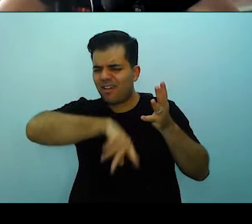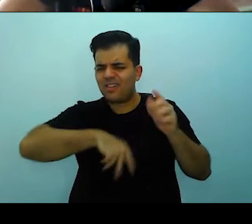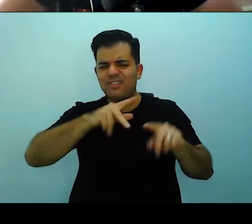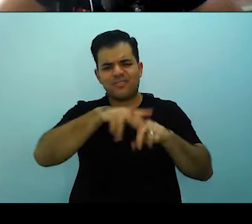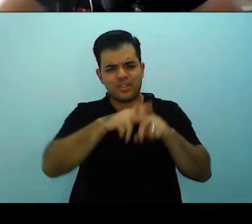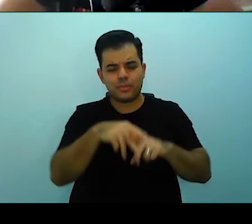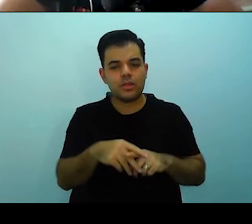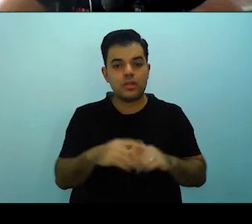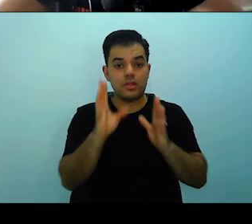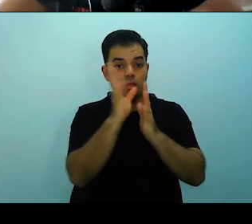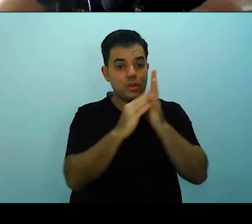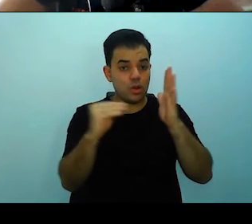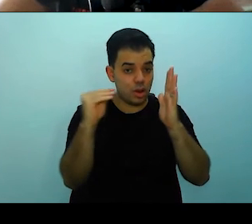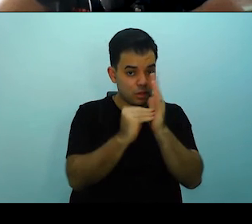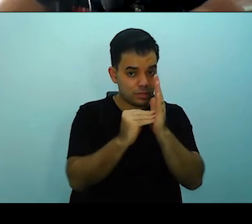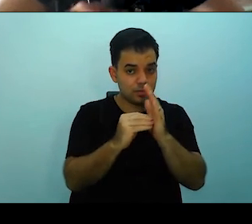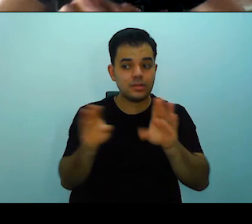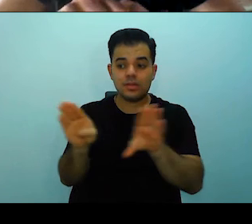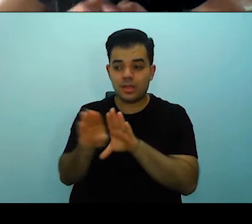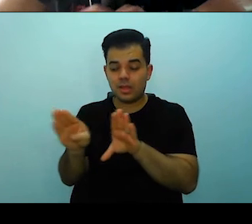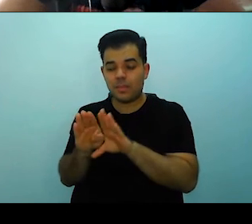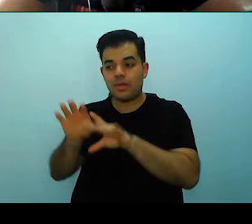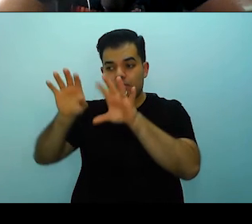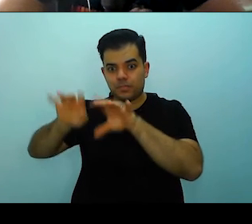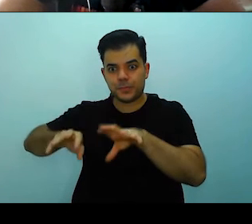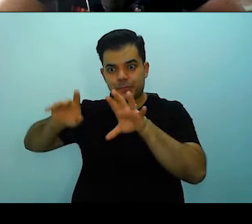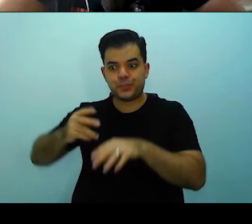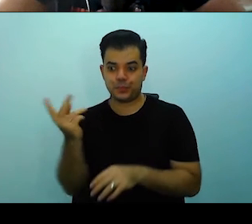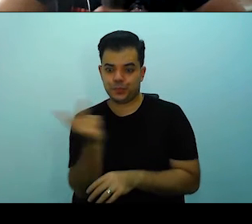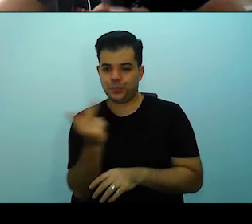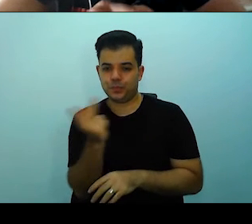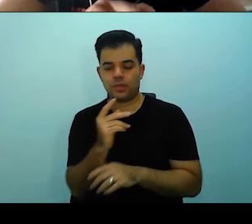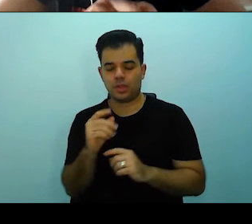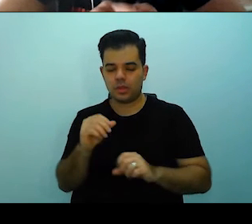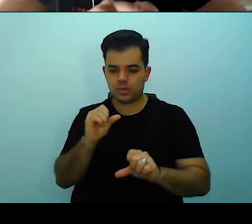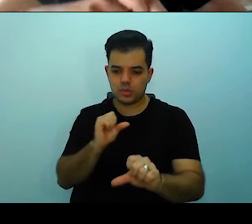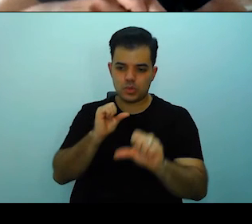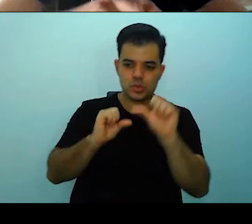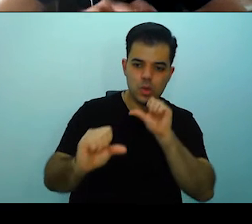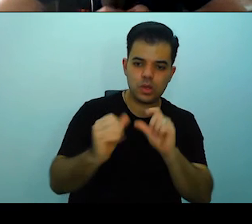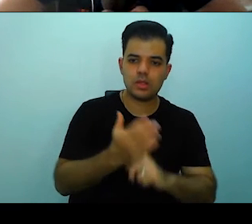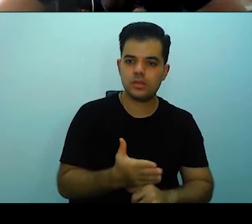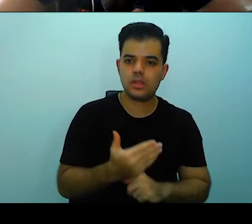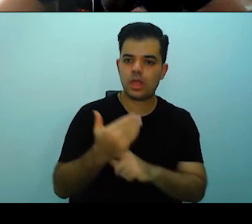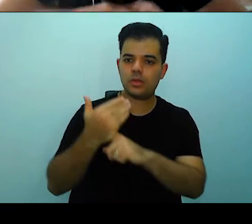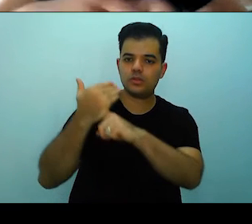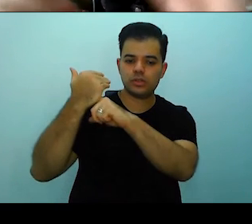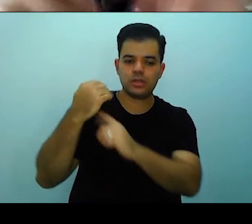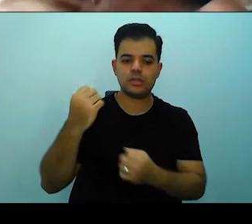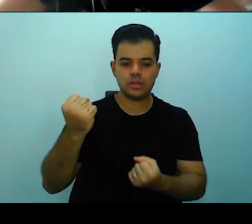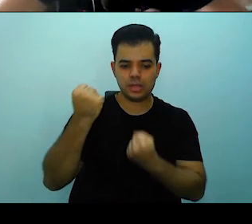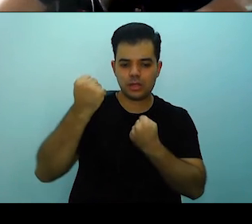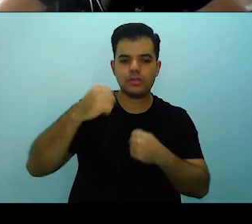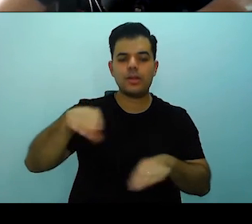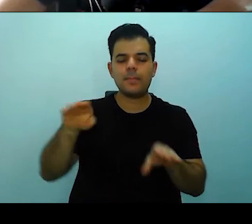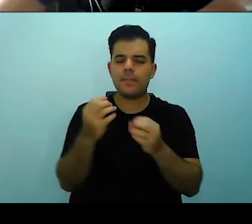lógica de programação e a programação em si, elas se convertem em tecnologias assistivas que empoderam o sujeito para